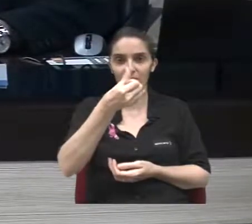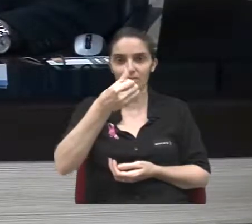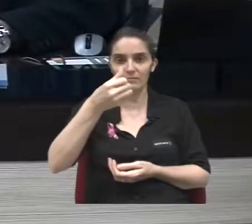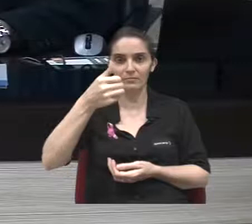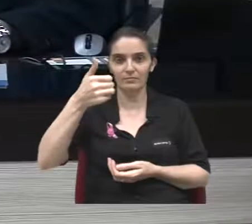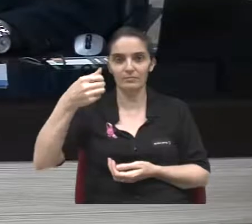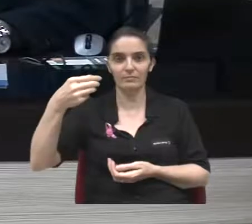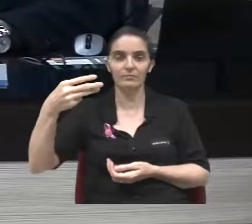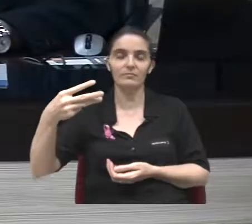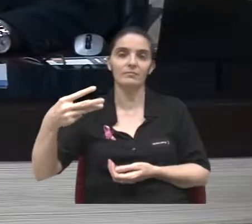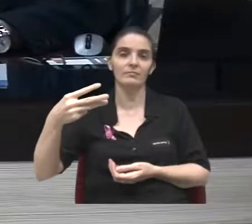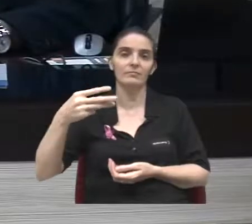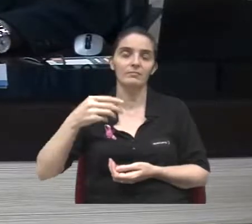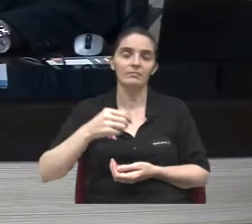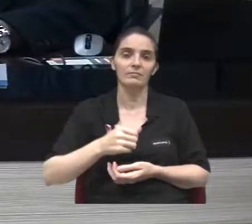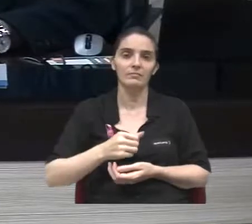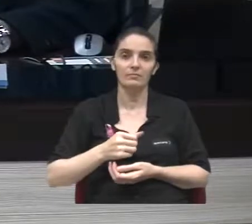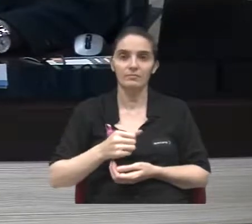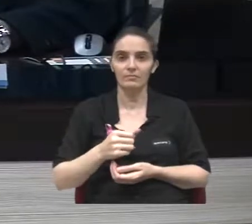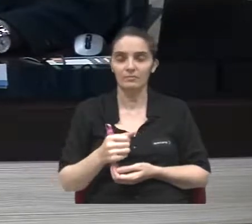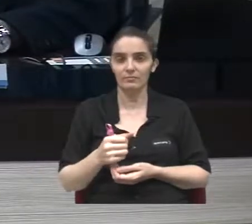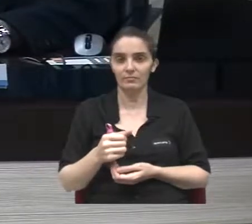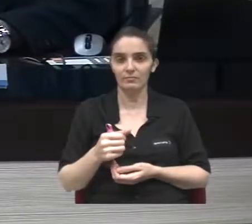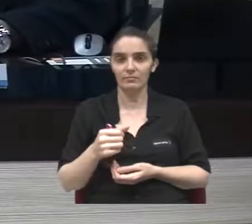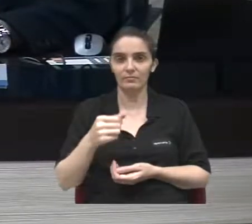3613/19. Ofício